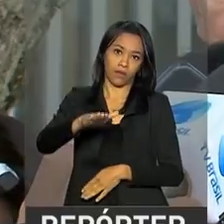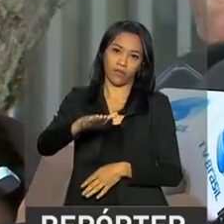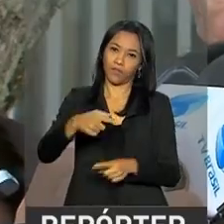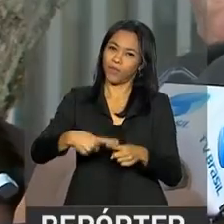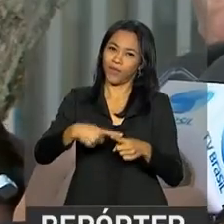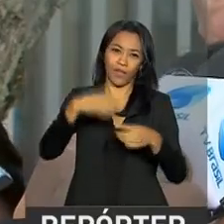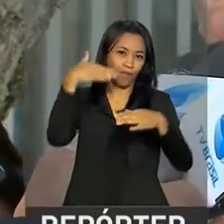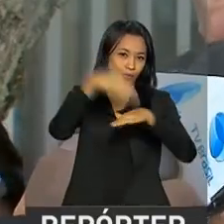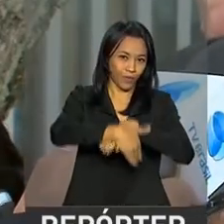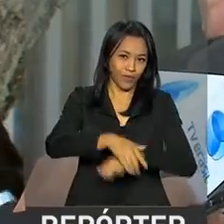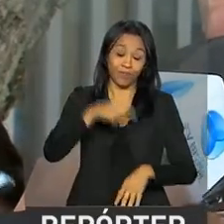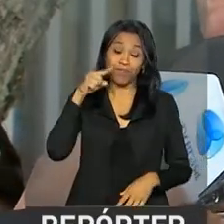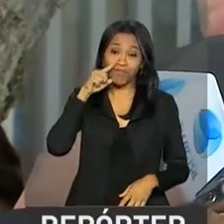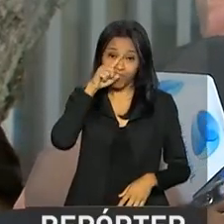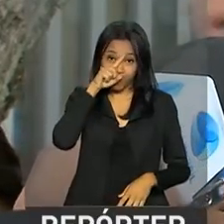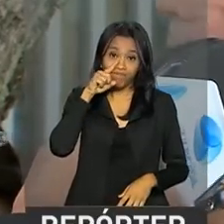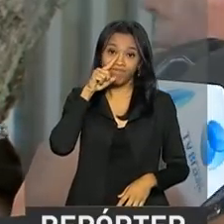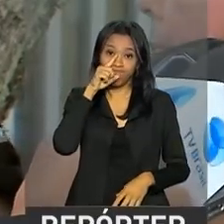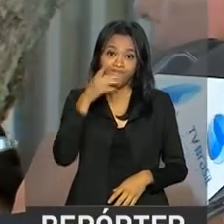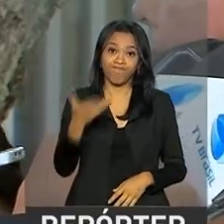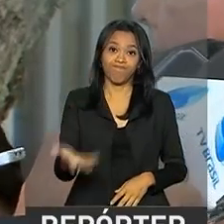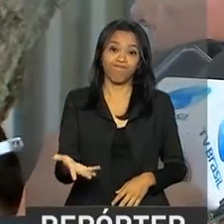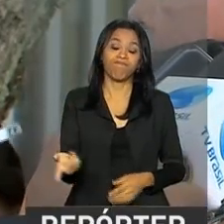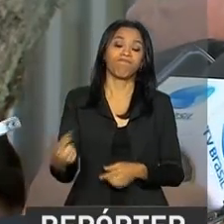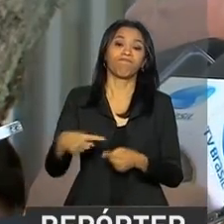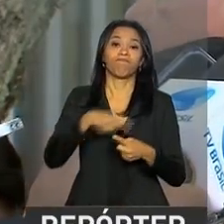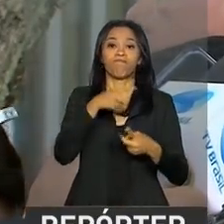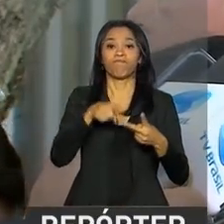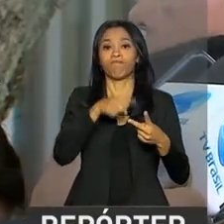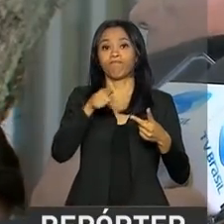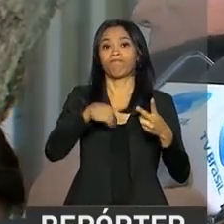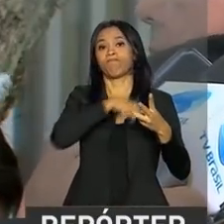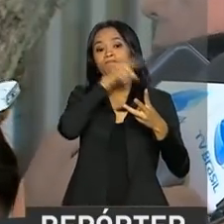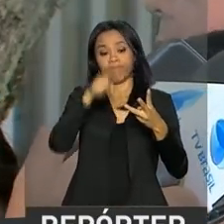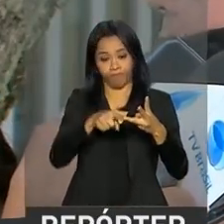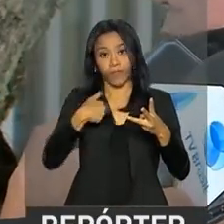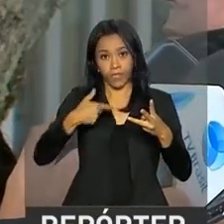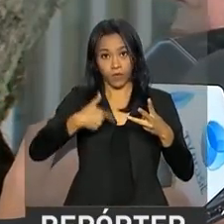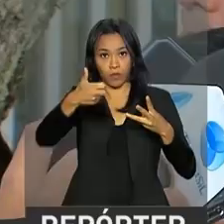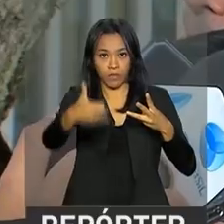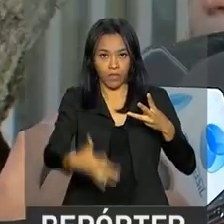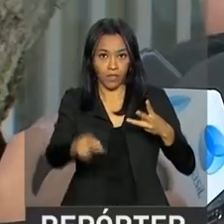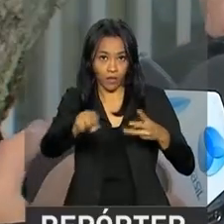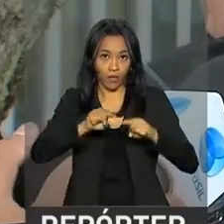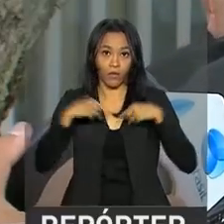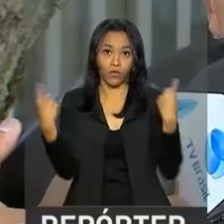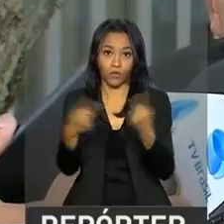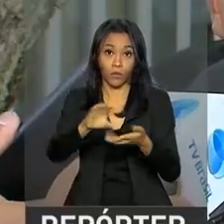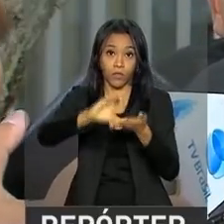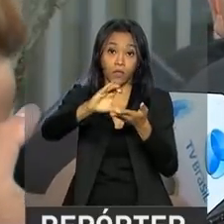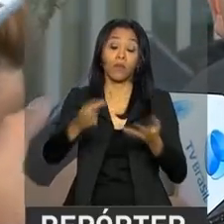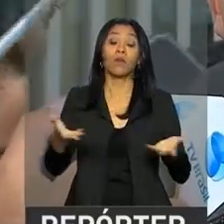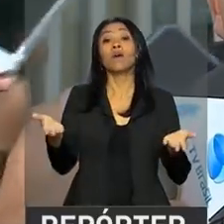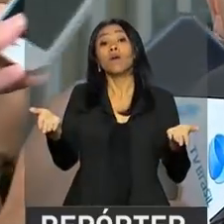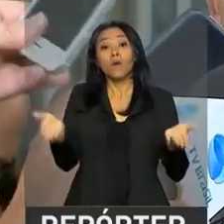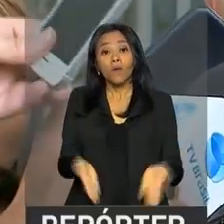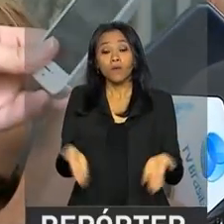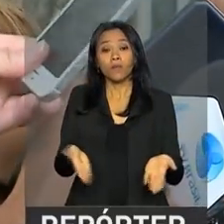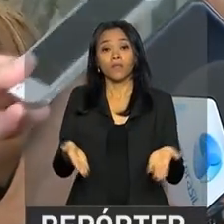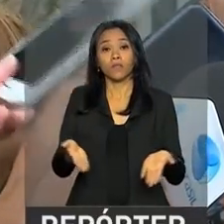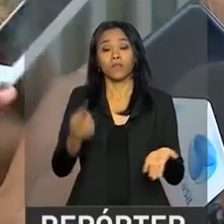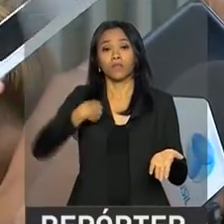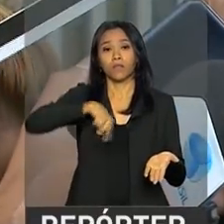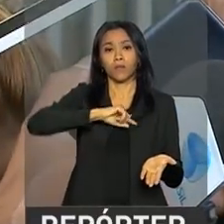à noite o risco é muito elevado o terceiro ponto que eu também abordei é de que hoje nós